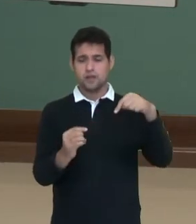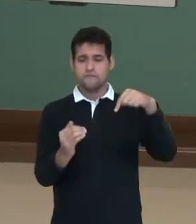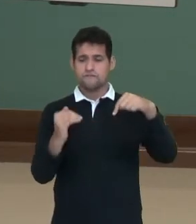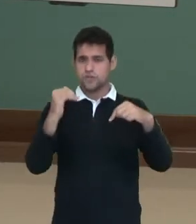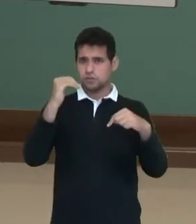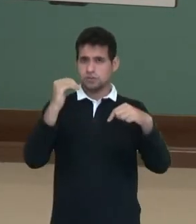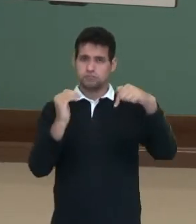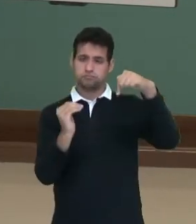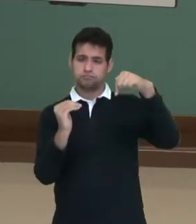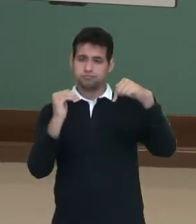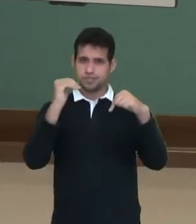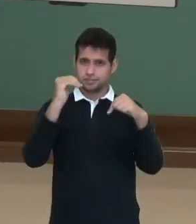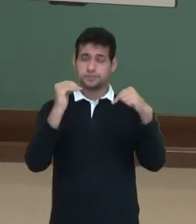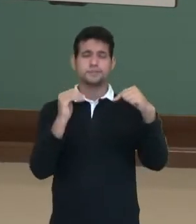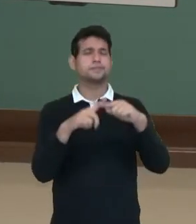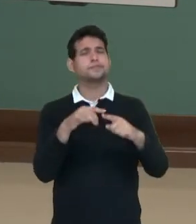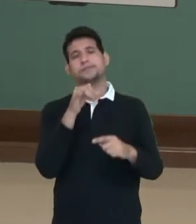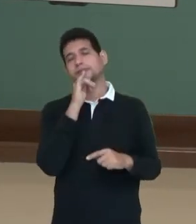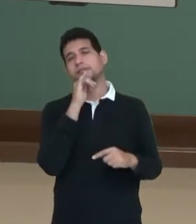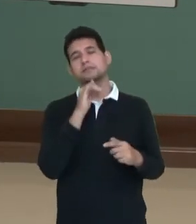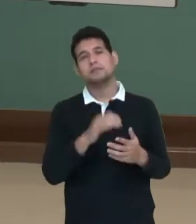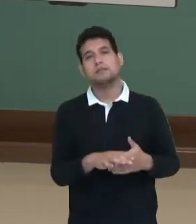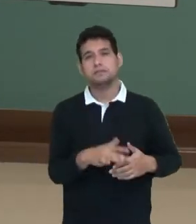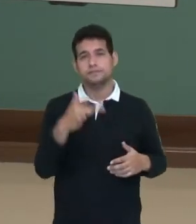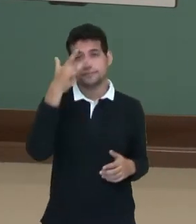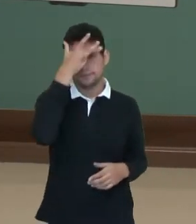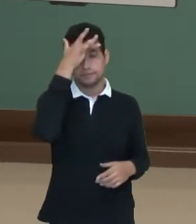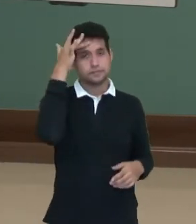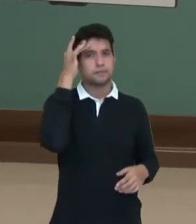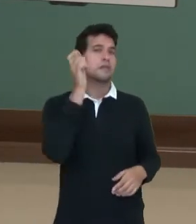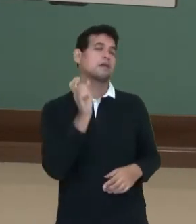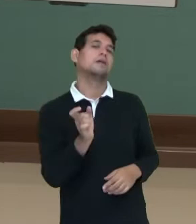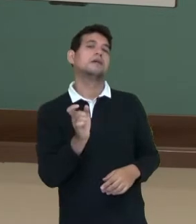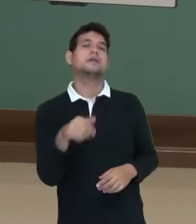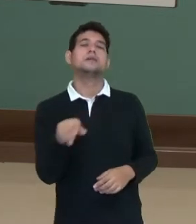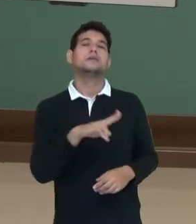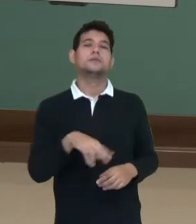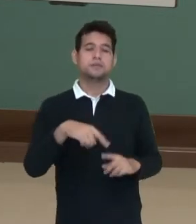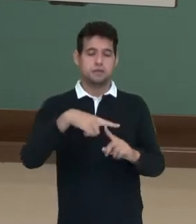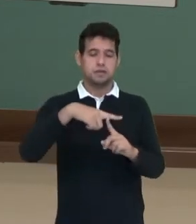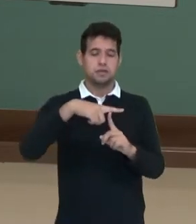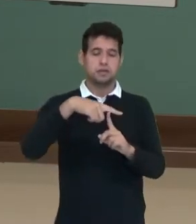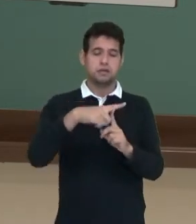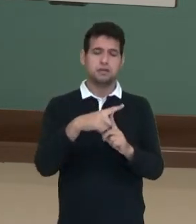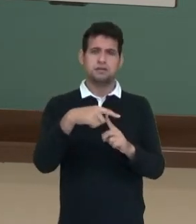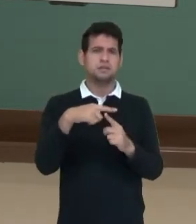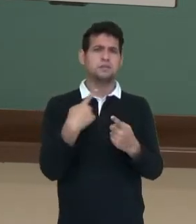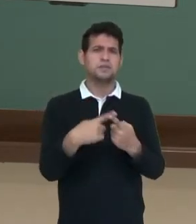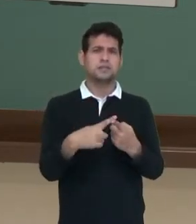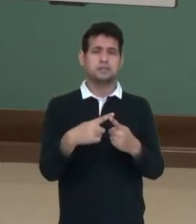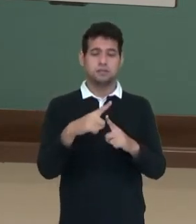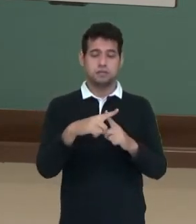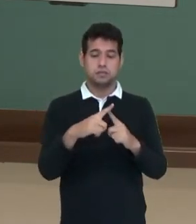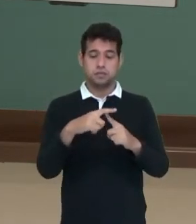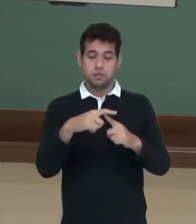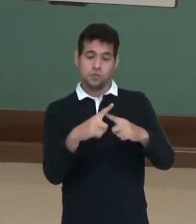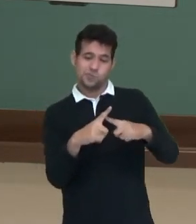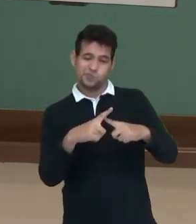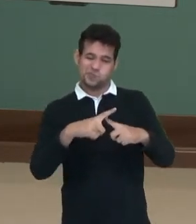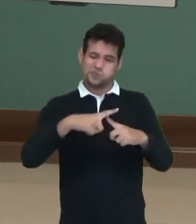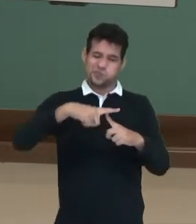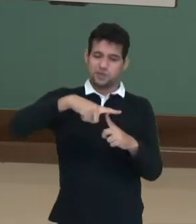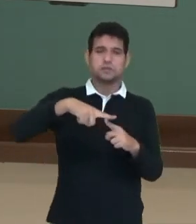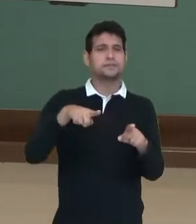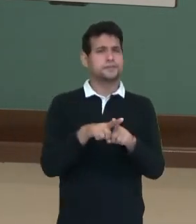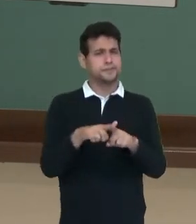desta tábua, dessa gangorra. Por exemplo, então, uma pessoa usa uma alavanca para o quê? Erguer uma pedra,